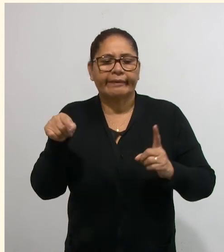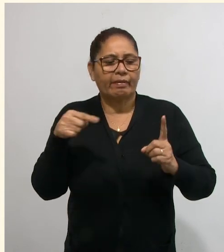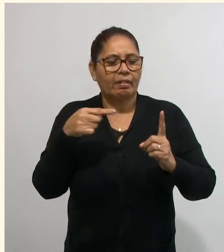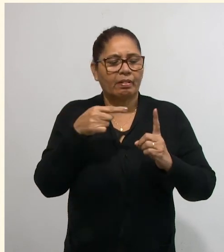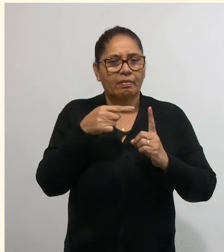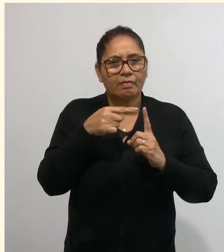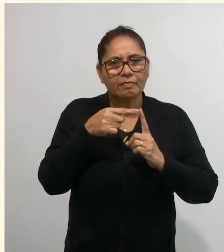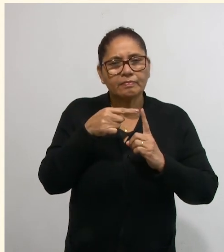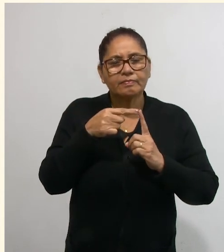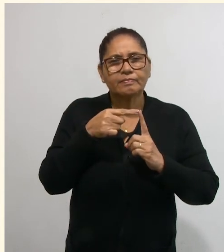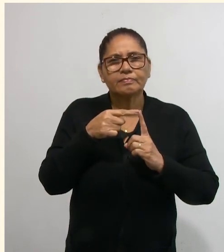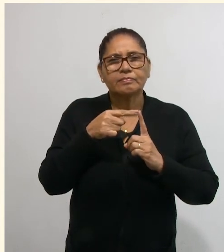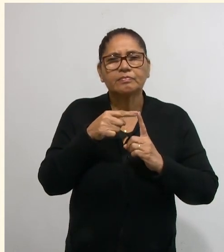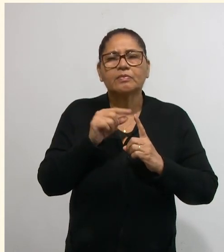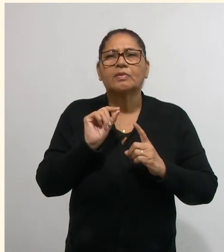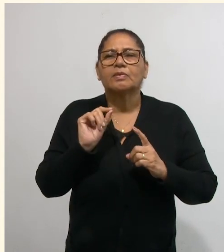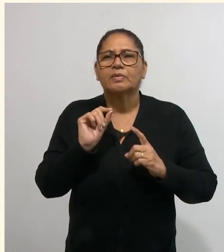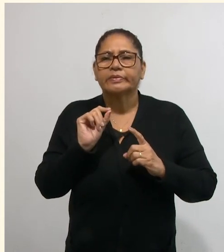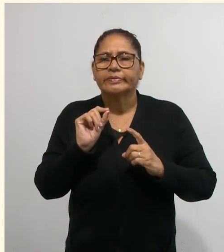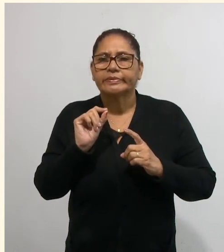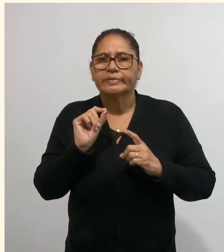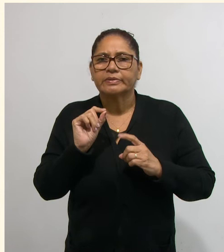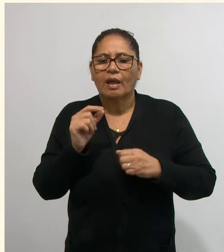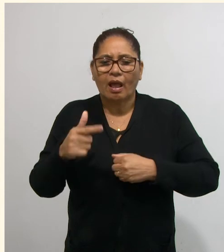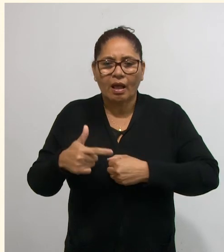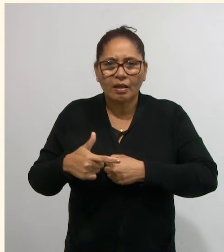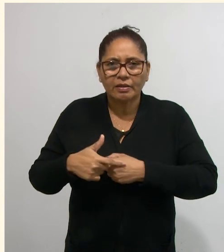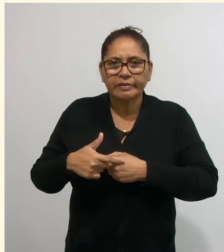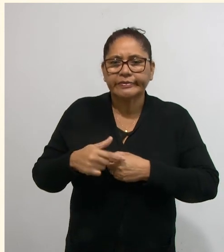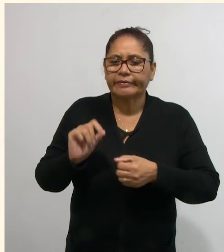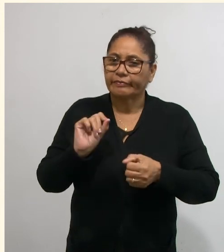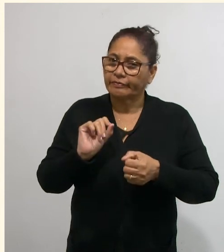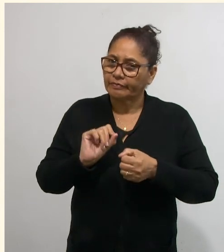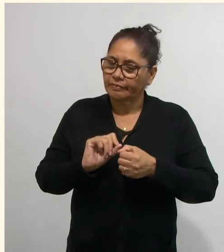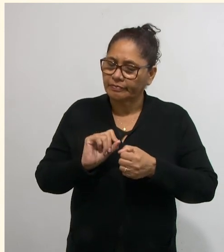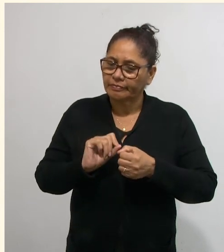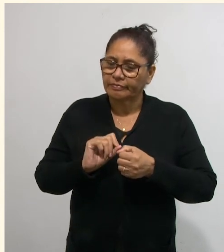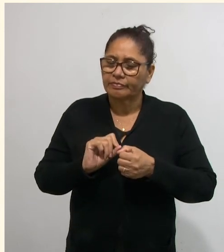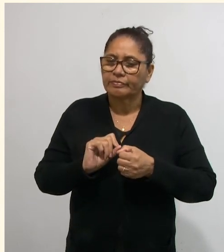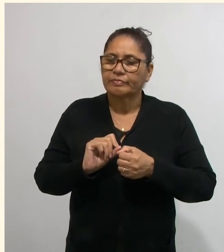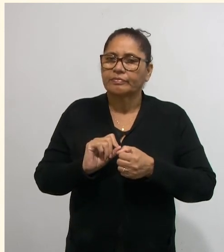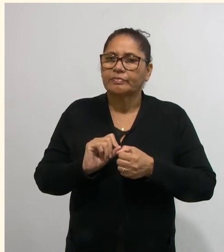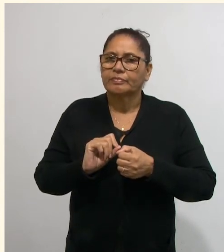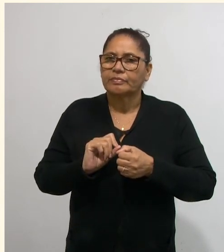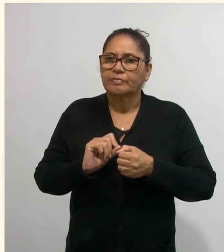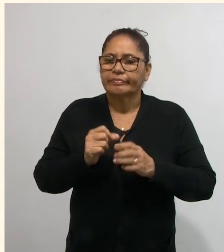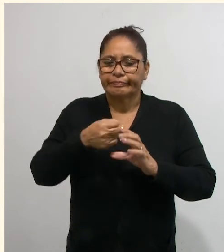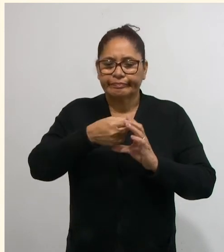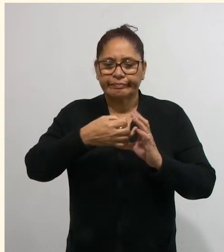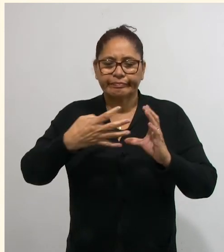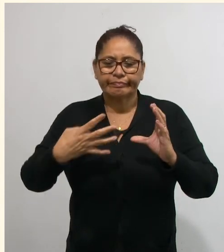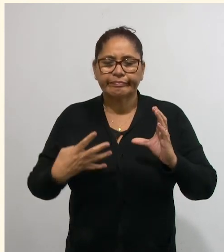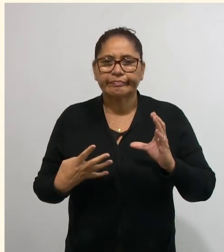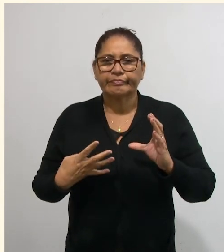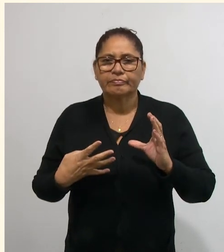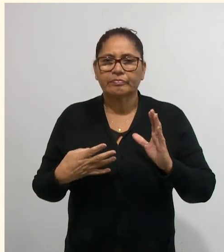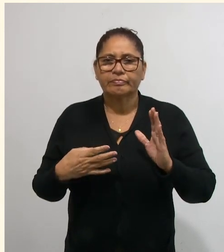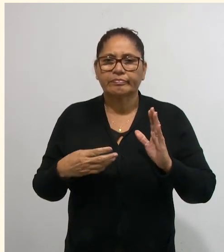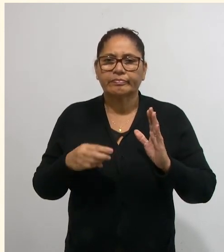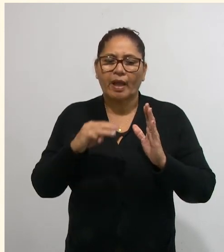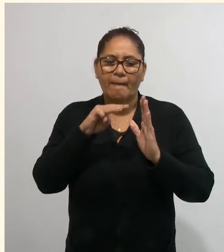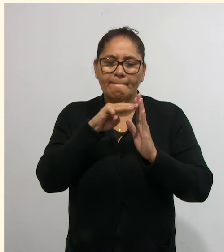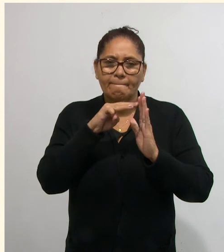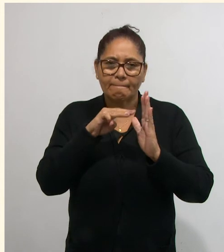os objetivos, ou seja, há um conjunto de ações intencionadas, ela é o quê? Caracterizada em